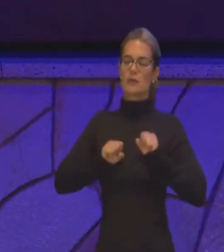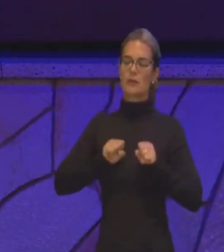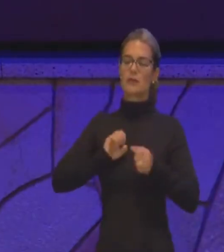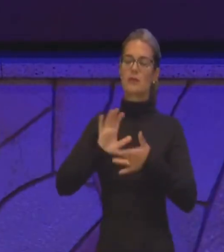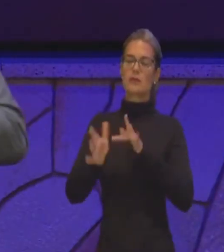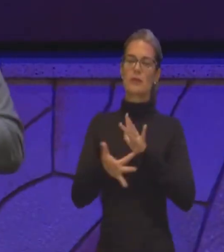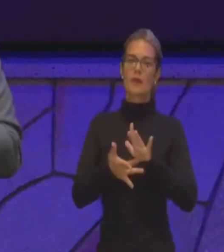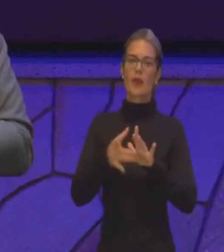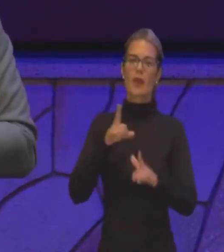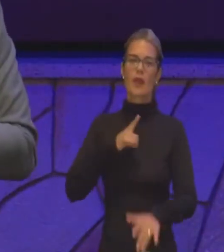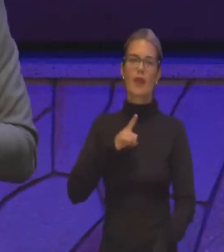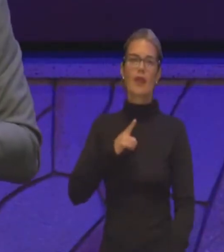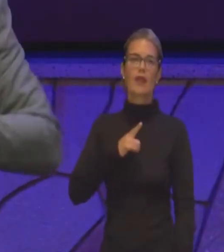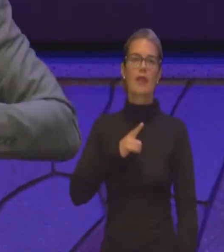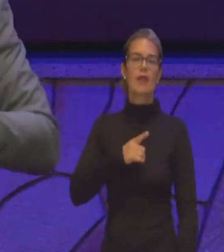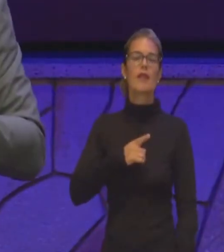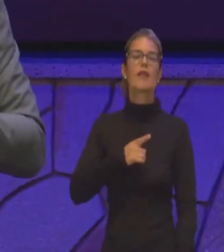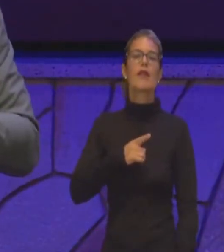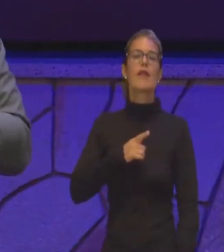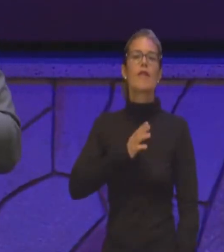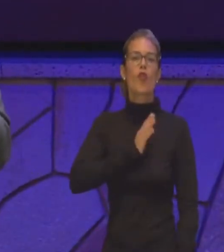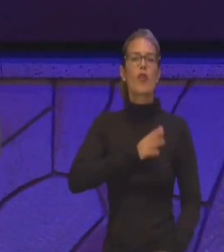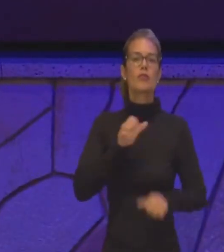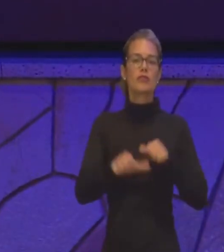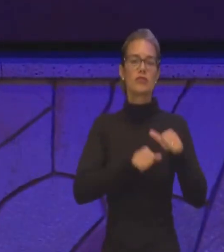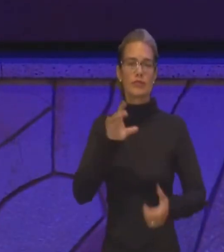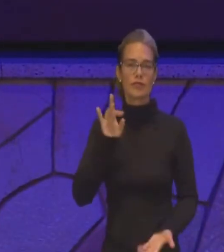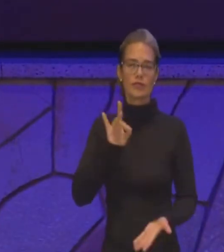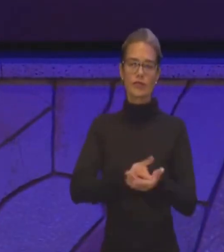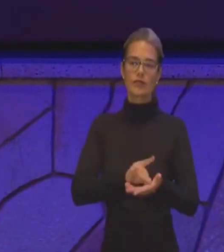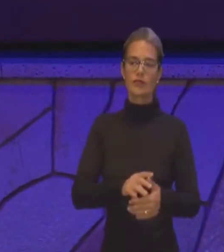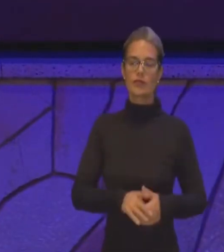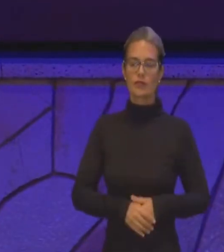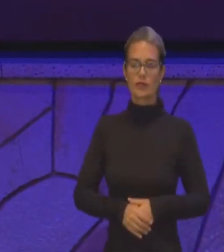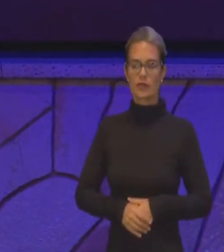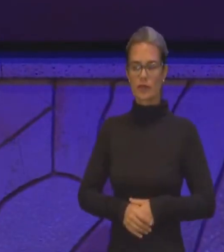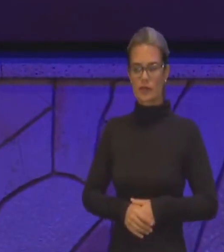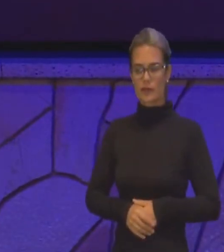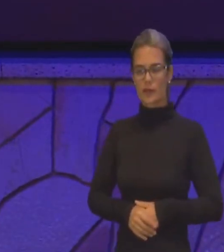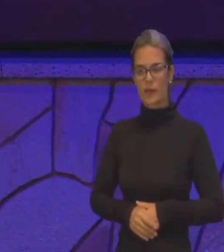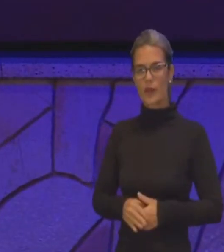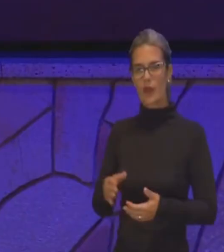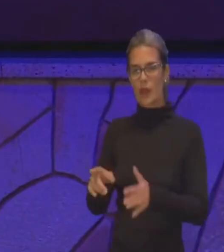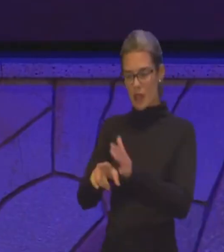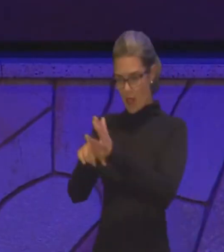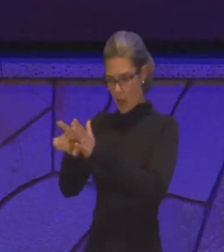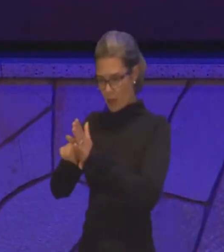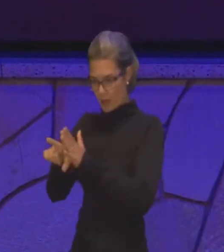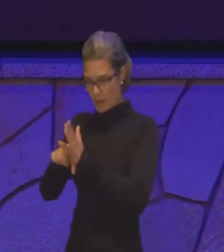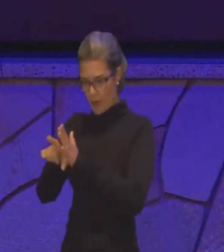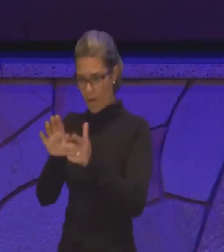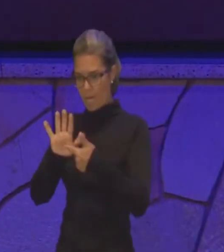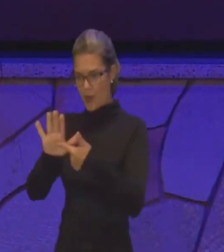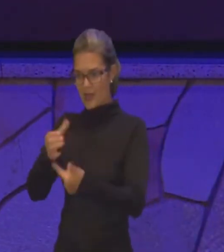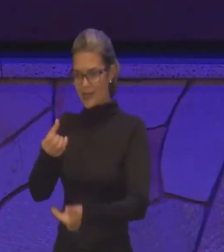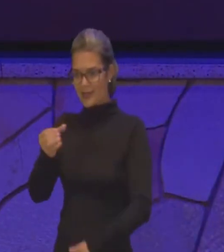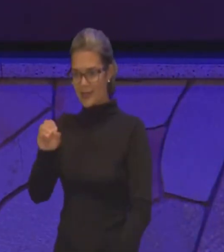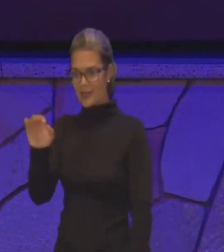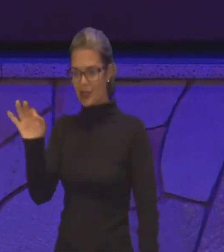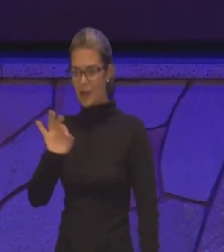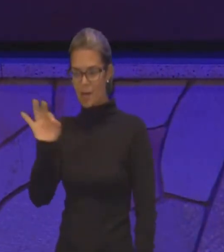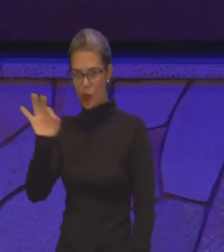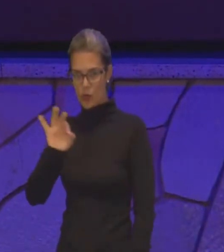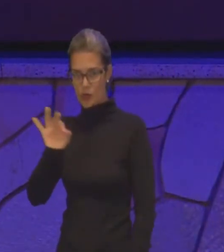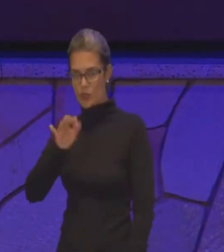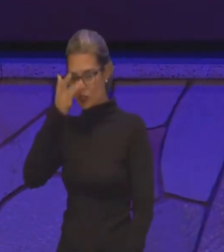Há um estudo recente que diz que aproximadamente 60% dos cristãos, em